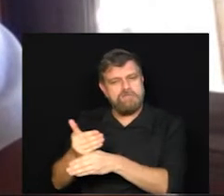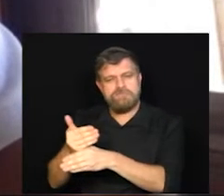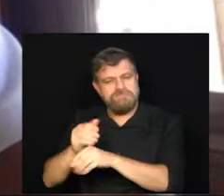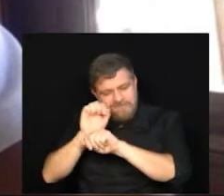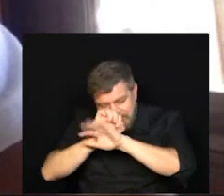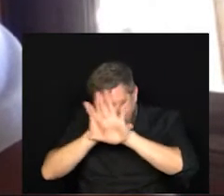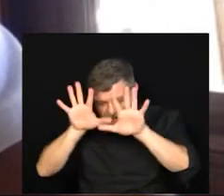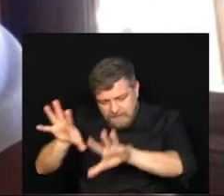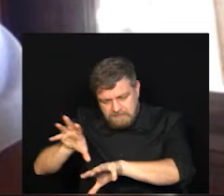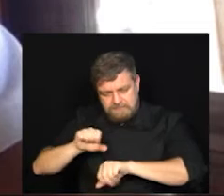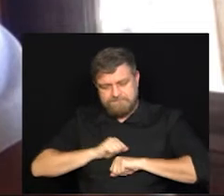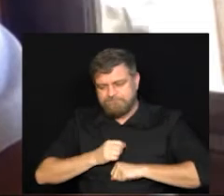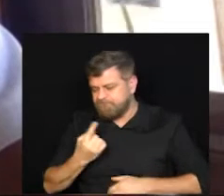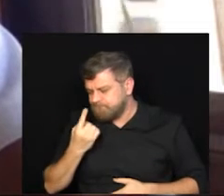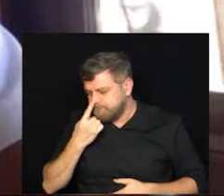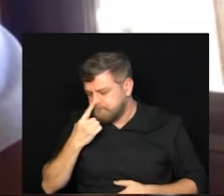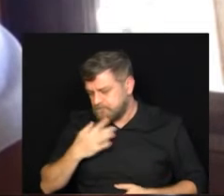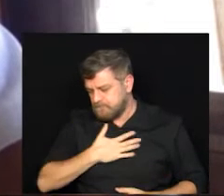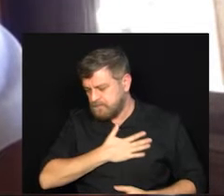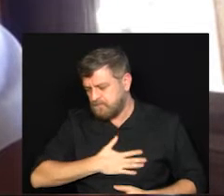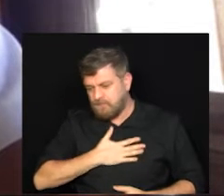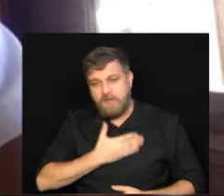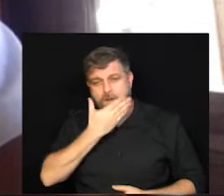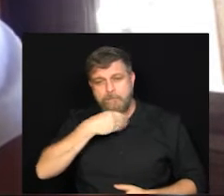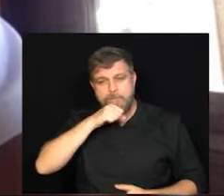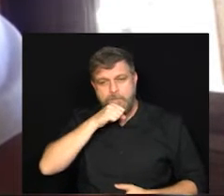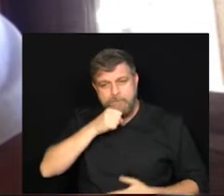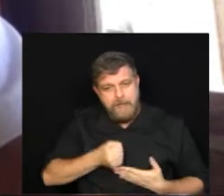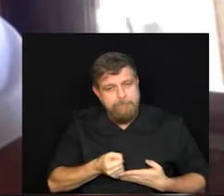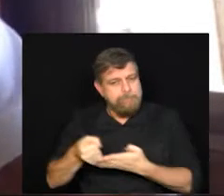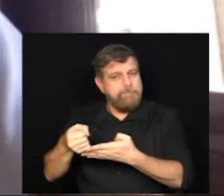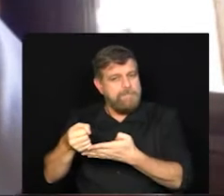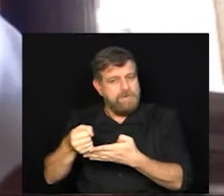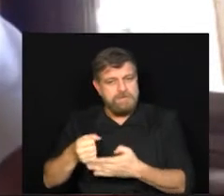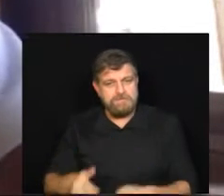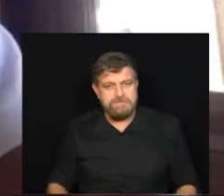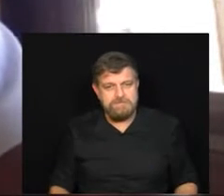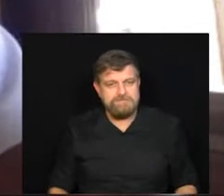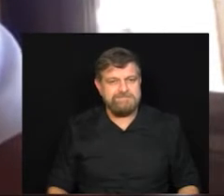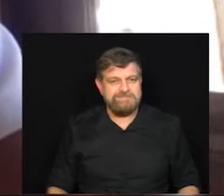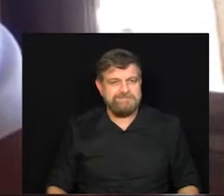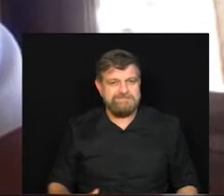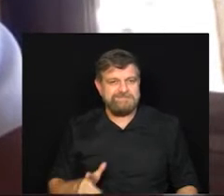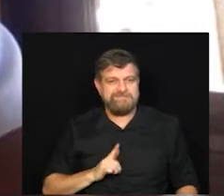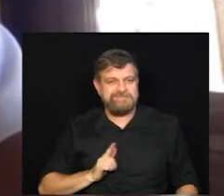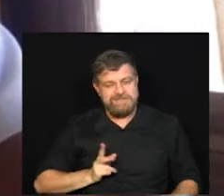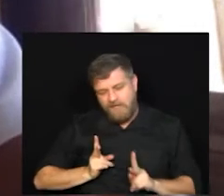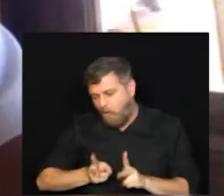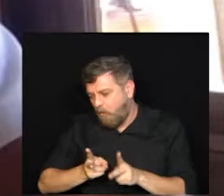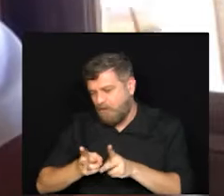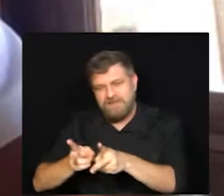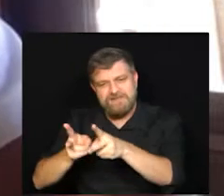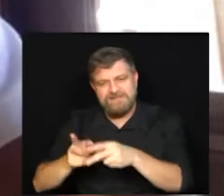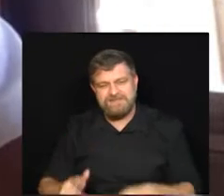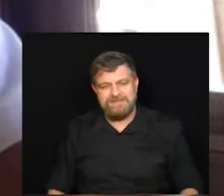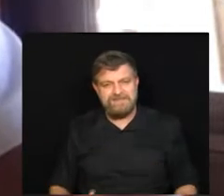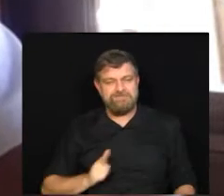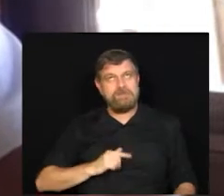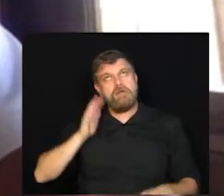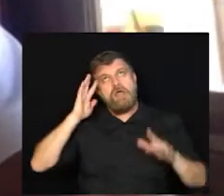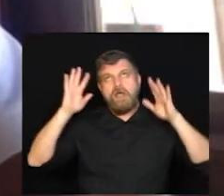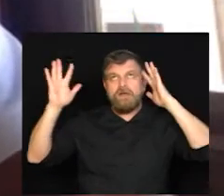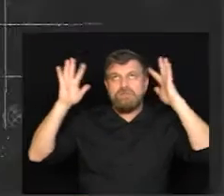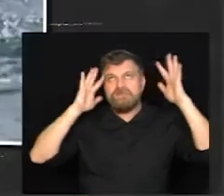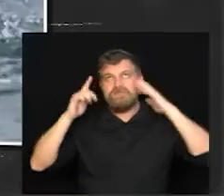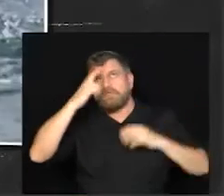é uma coisa que eu gosto de fazer, tenho o apoio dos meus pais e só dei continuidade. Na realidade, eu não fiquei pensando, vou